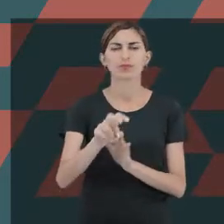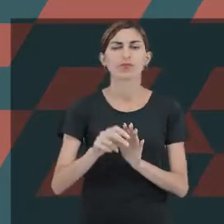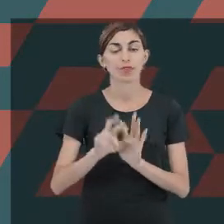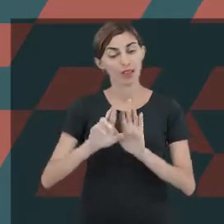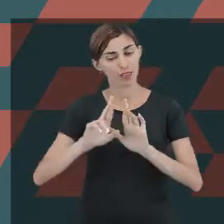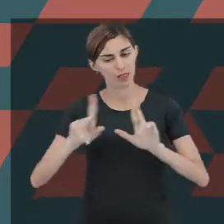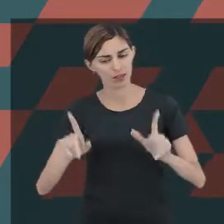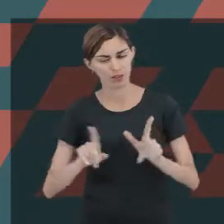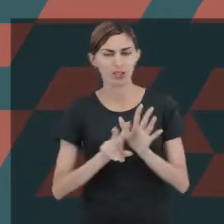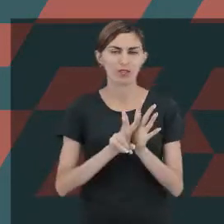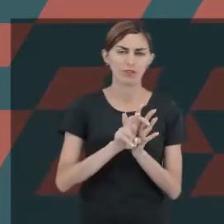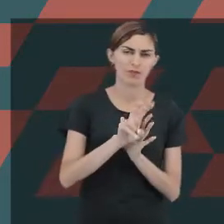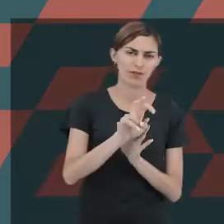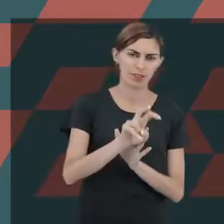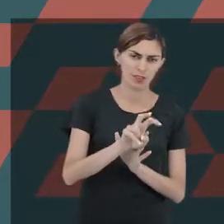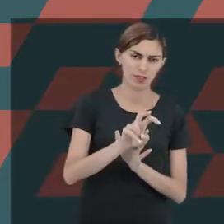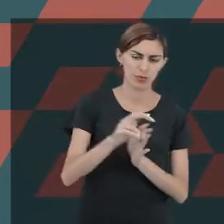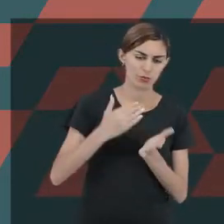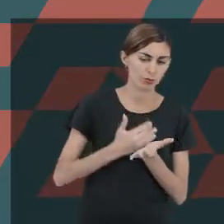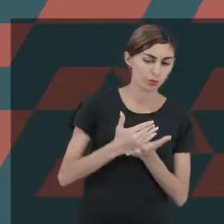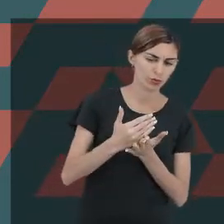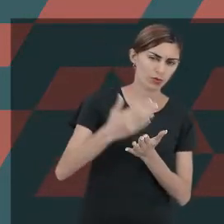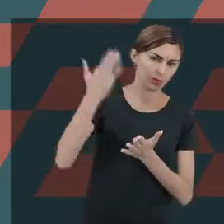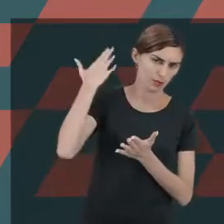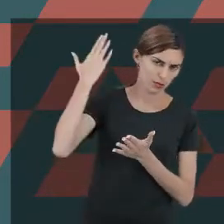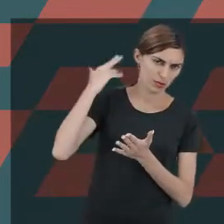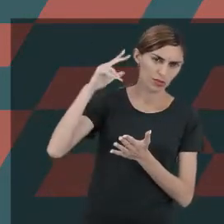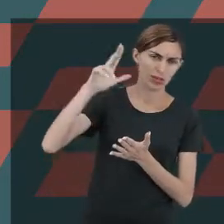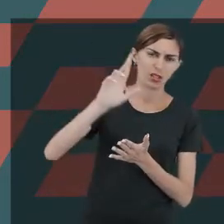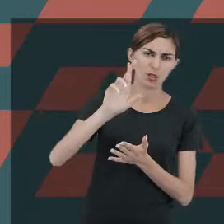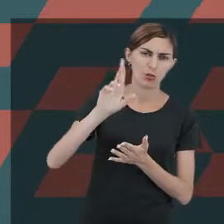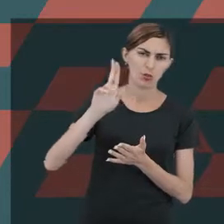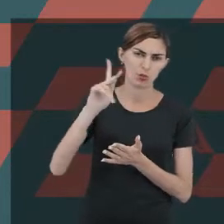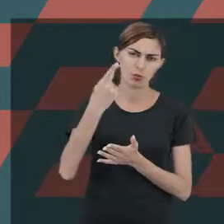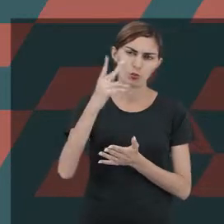vírus lá daquela fase inicial de Uganda, né, que antes de